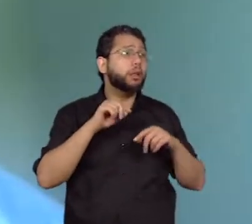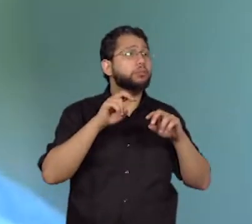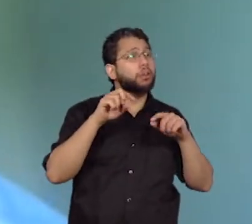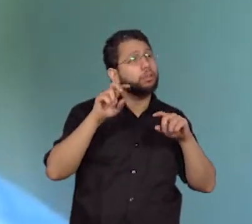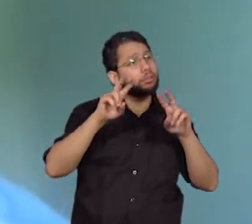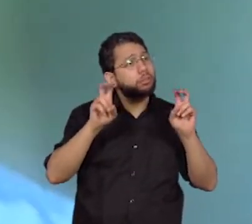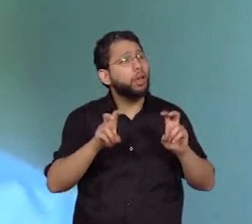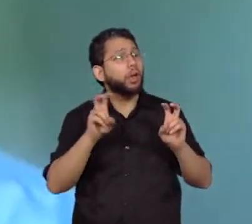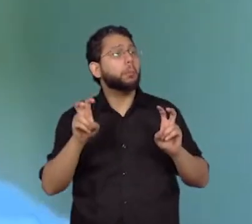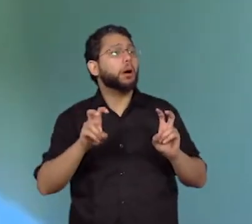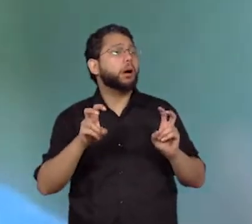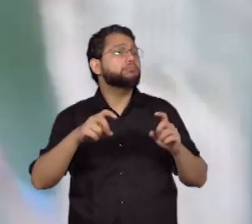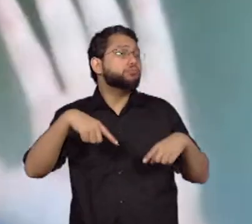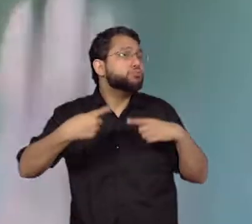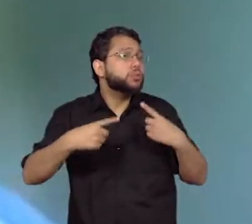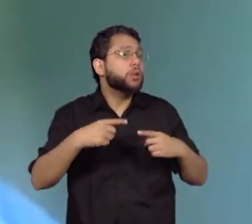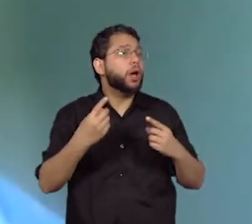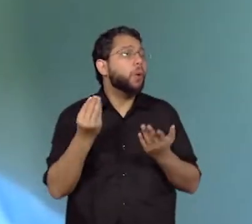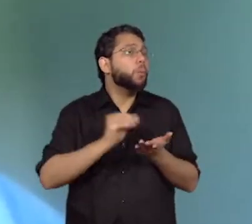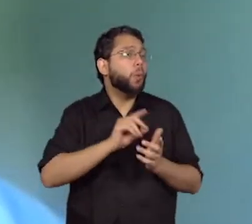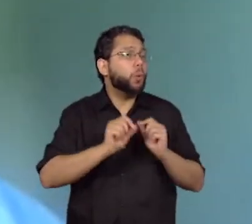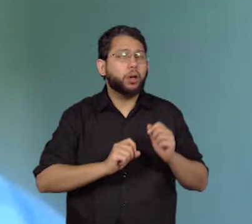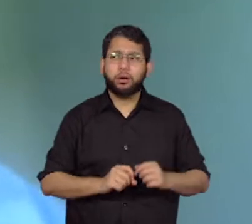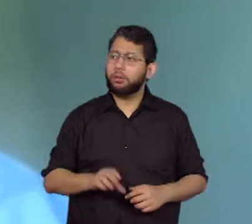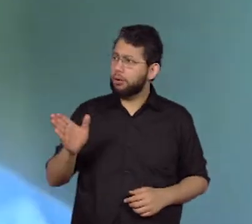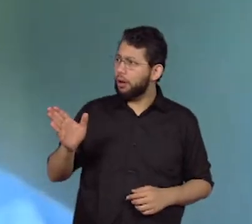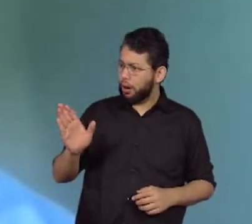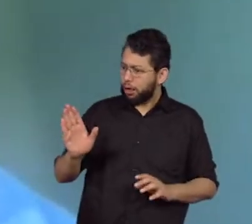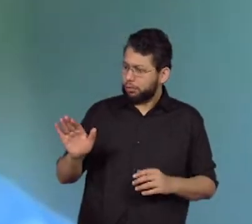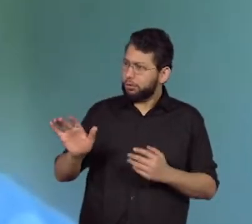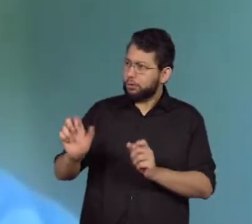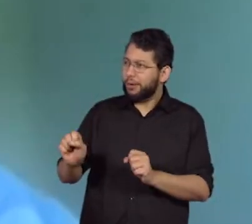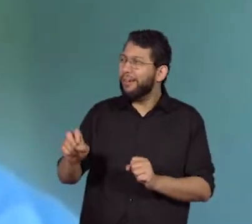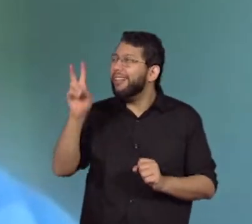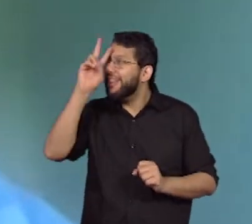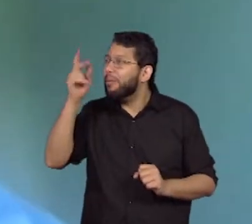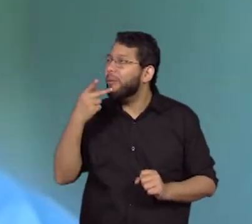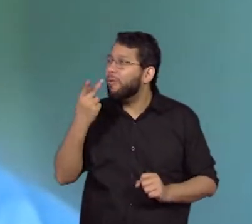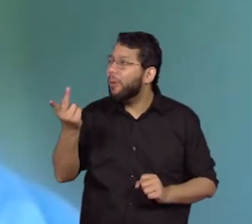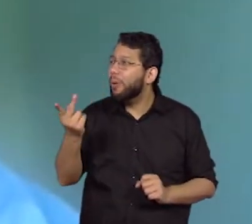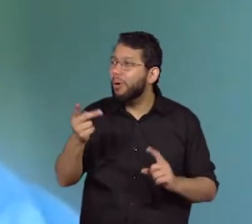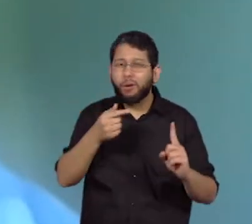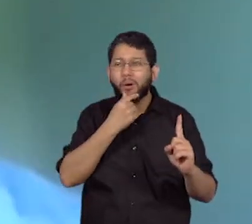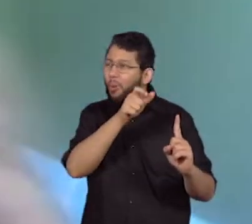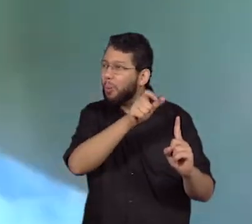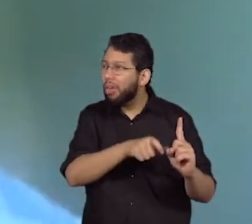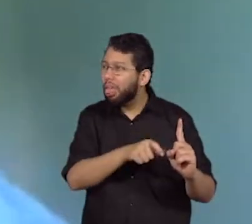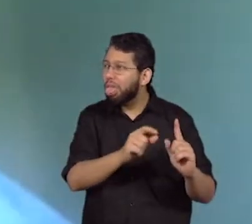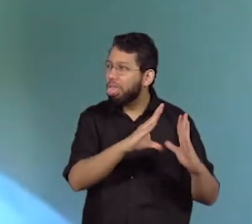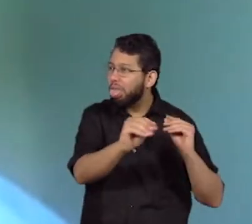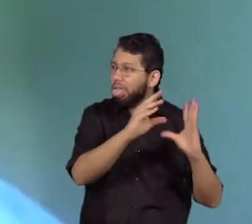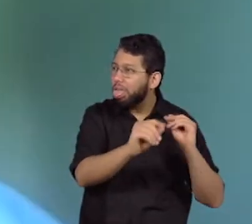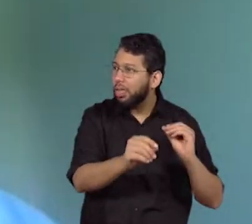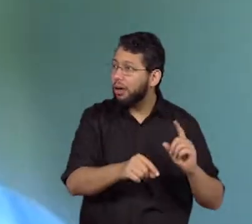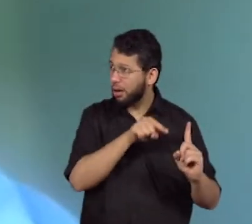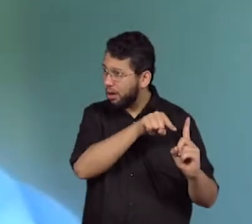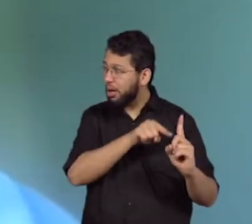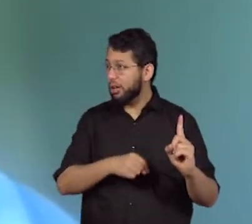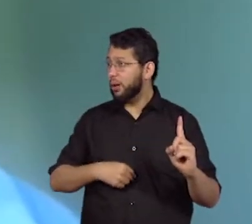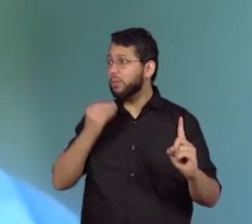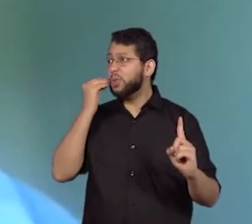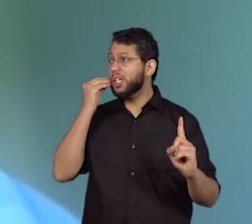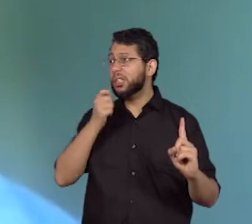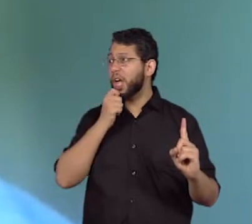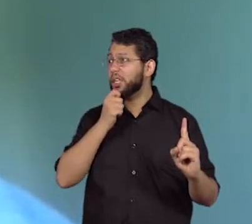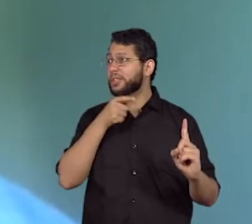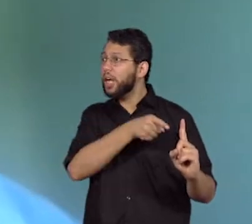acontece. Não, eu não tenho nem sugestão. A minha sugestão é a seguinte, esse personagem que vocês não estão conseguindo falar, eu vou falar.